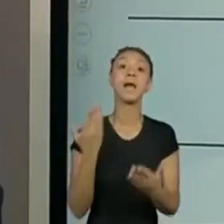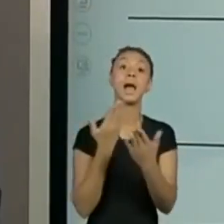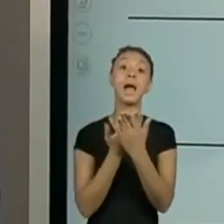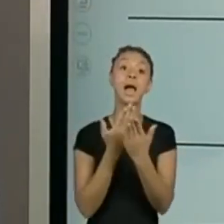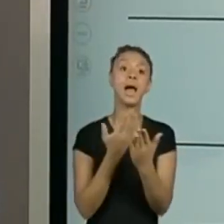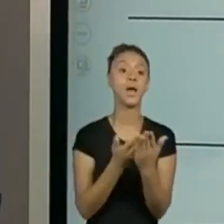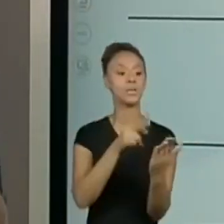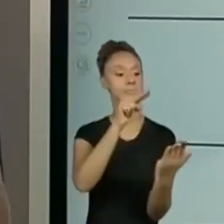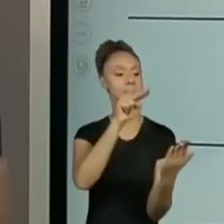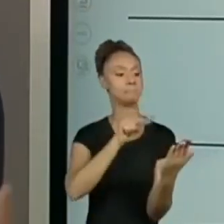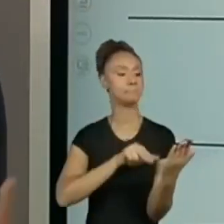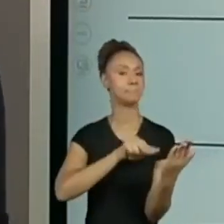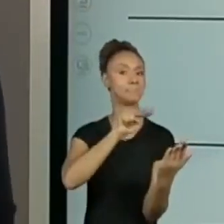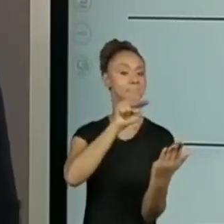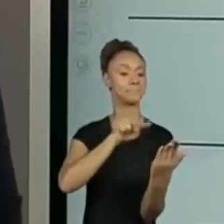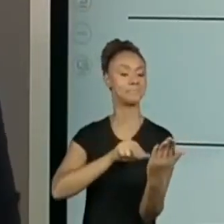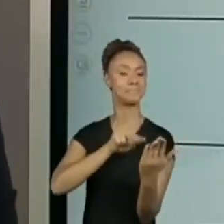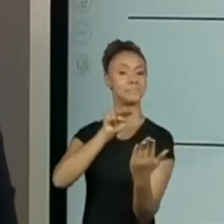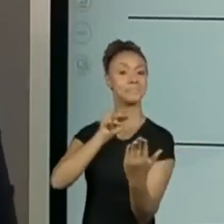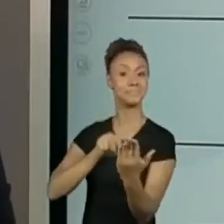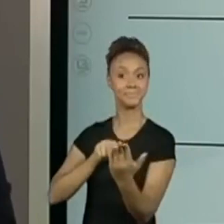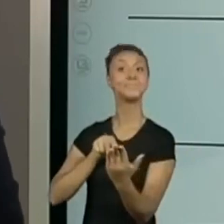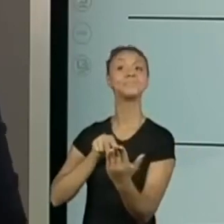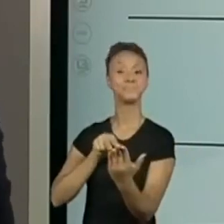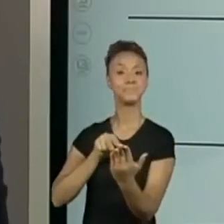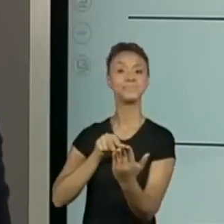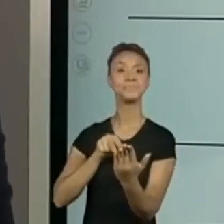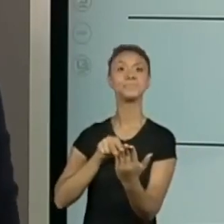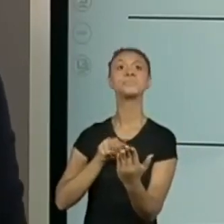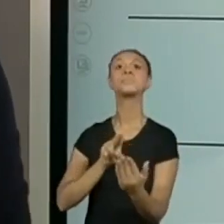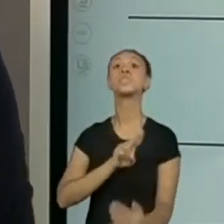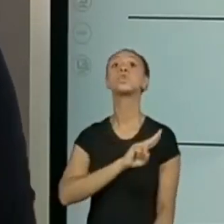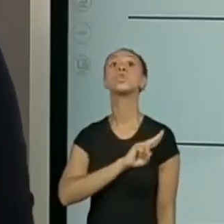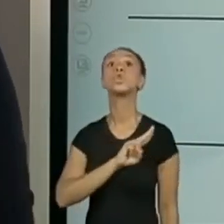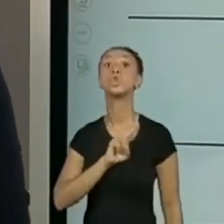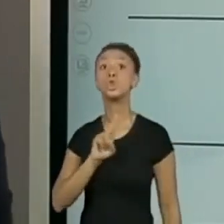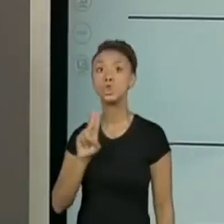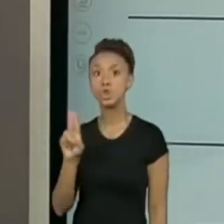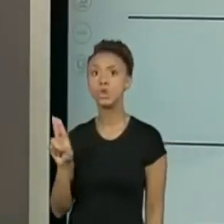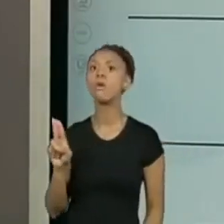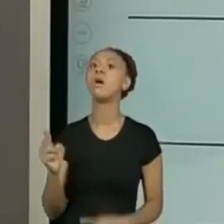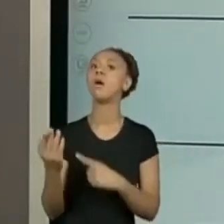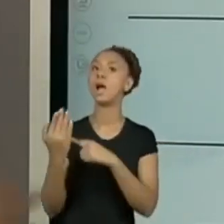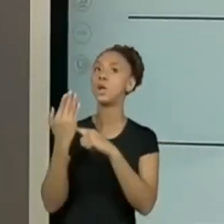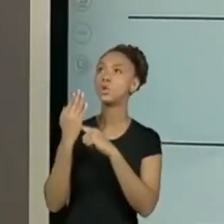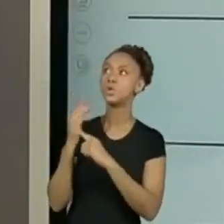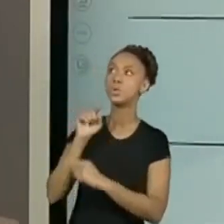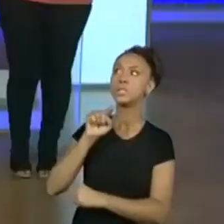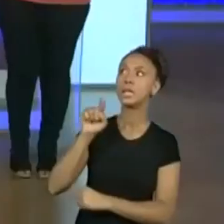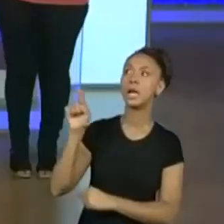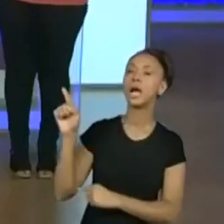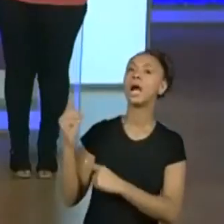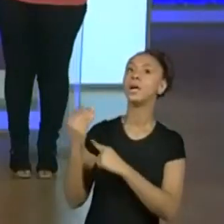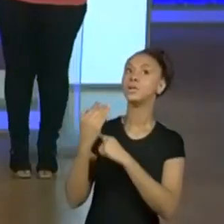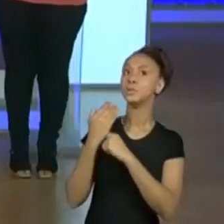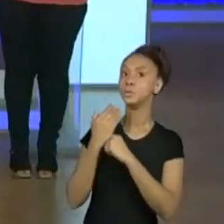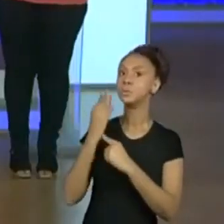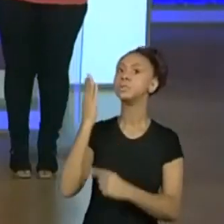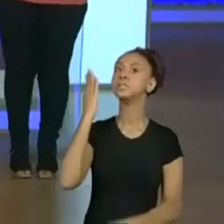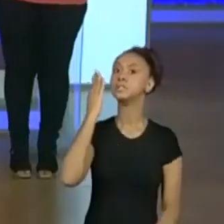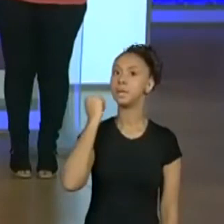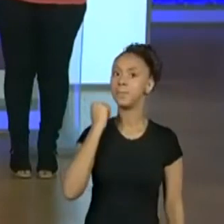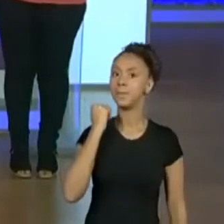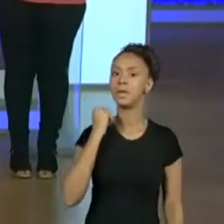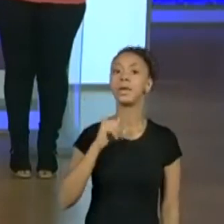leitura. Aula de leitura. Tem um nome que ajuda a gente a... Isso.